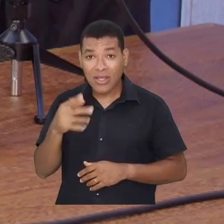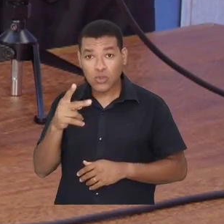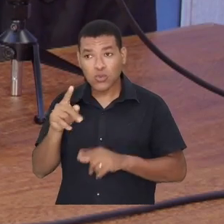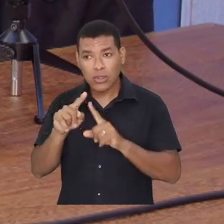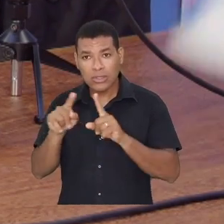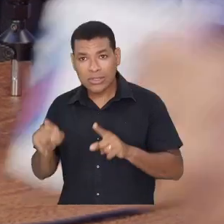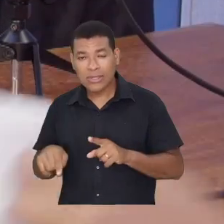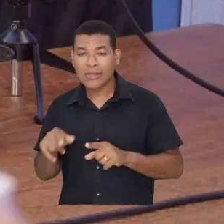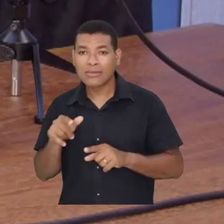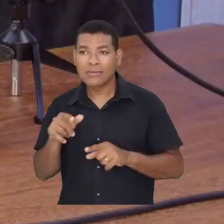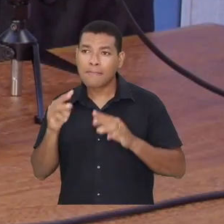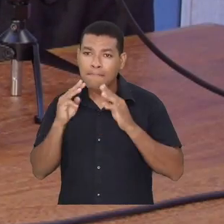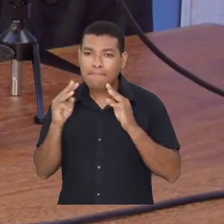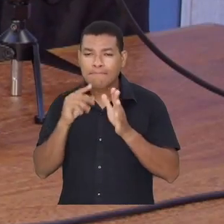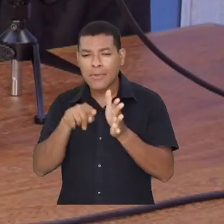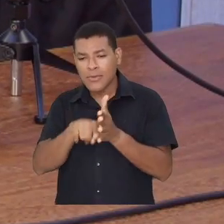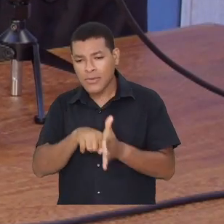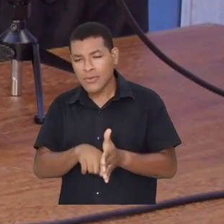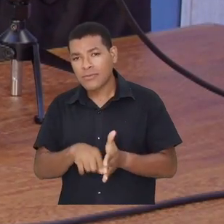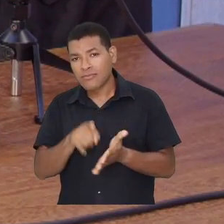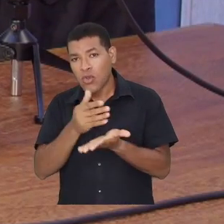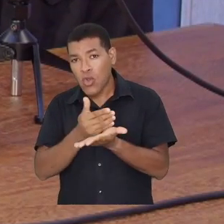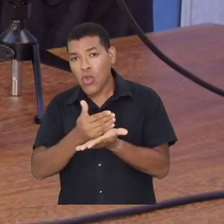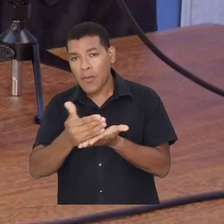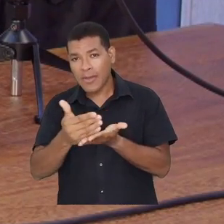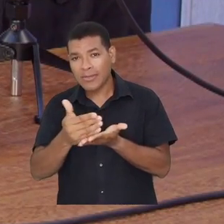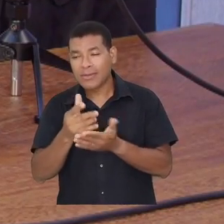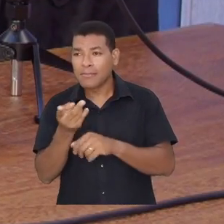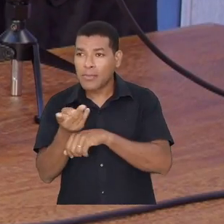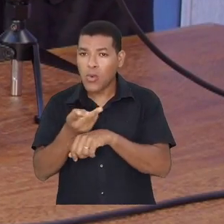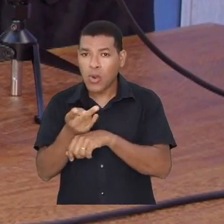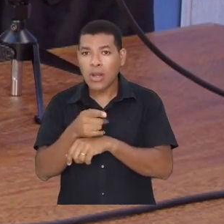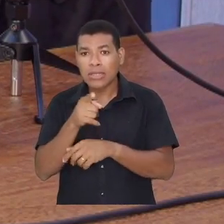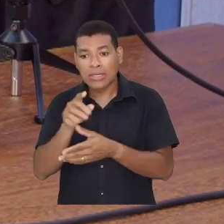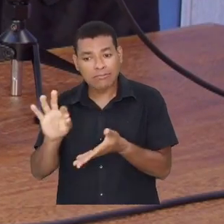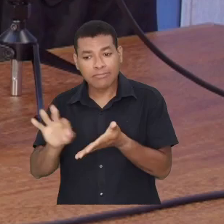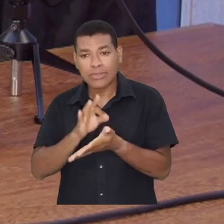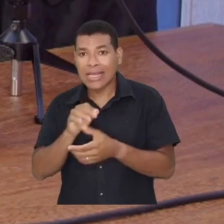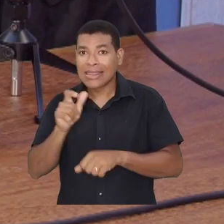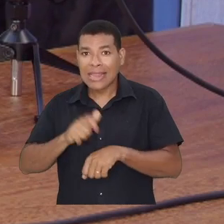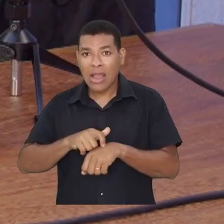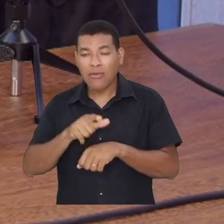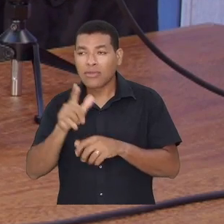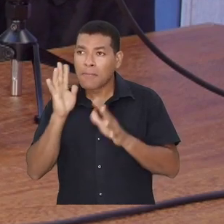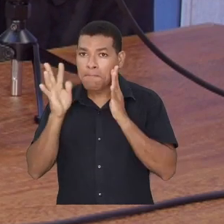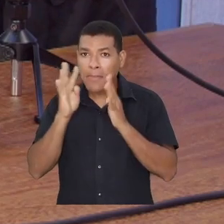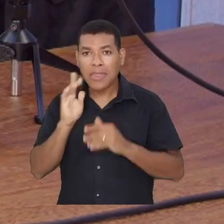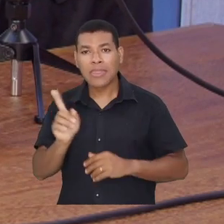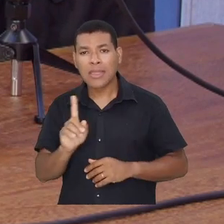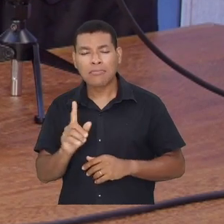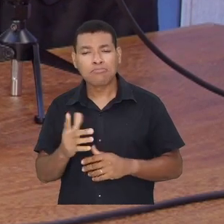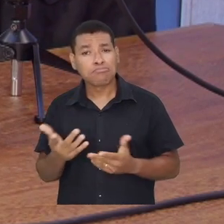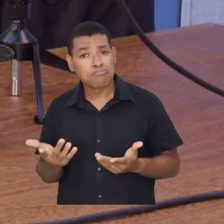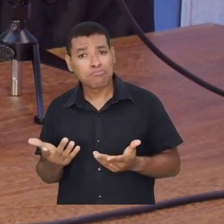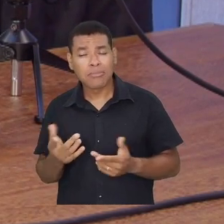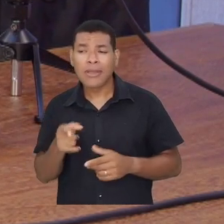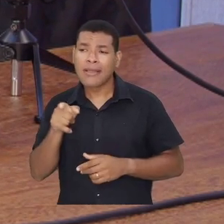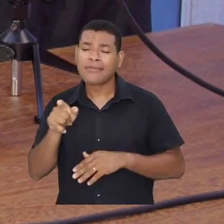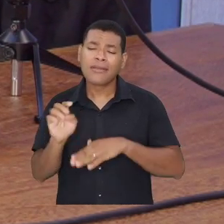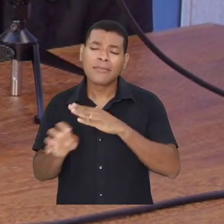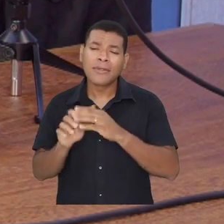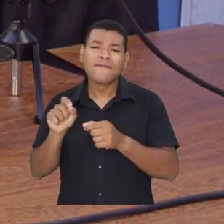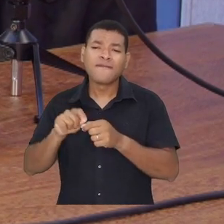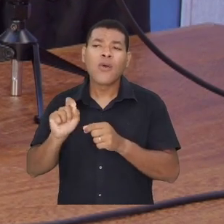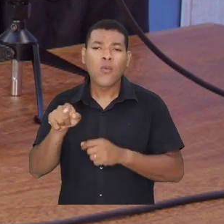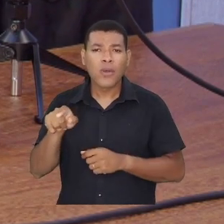analista de marketing, abriu uma vaga para você, você está procurando um emprego, você vai se inscrever na hora, não vai pensar. Por quê? O que que aquela empresa